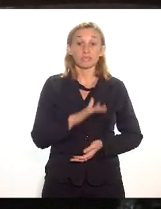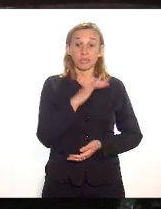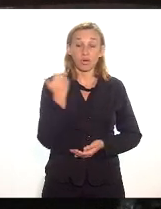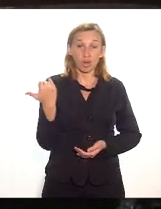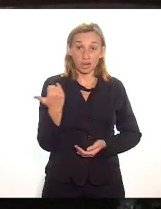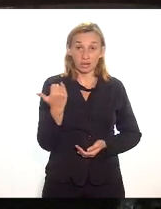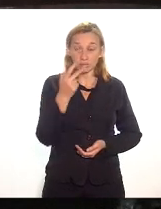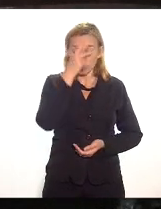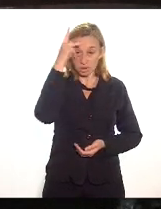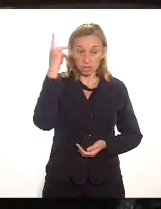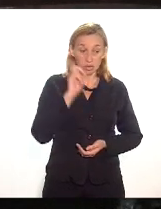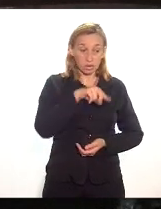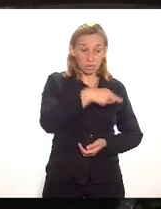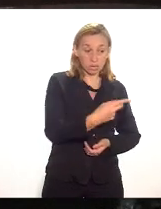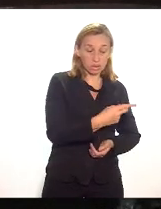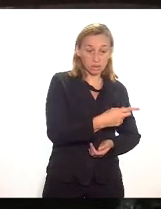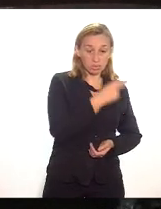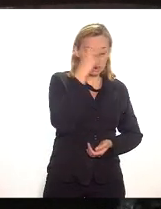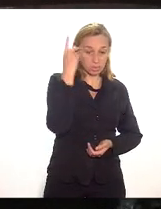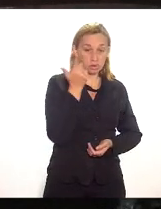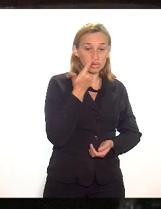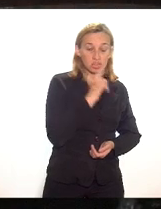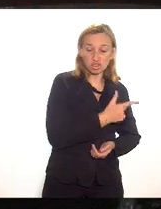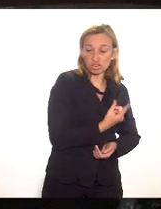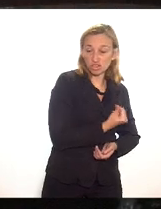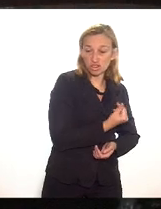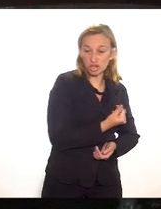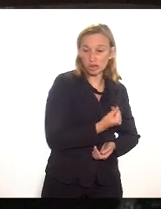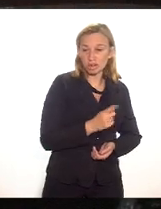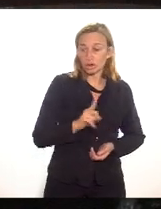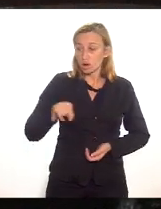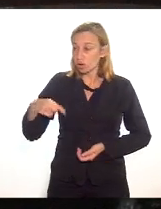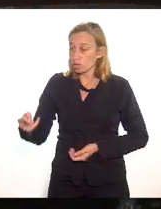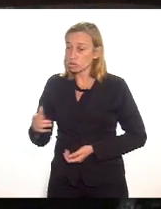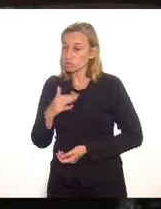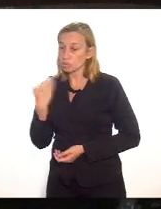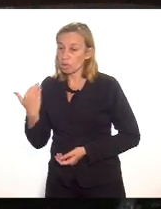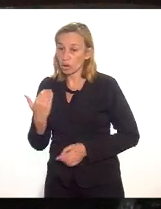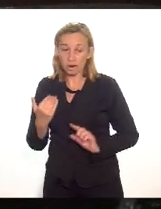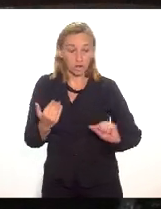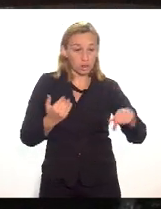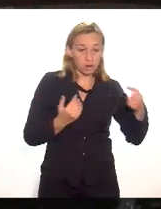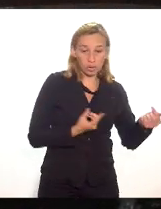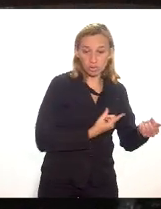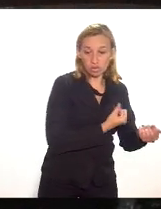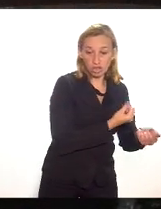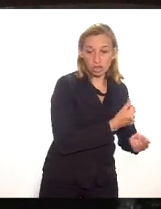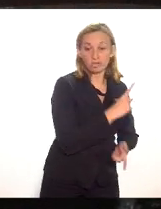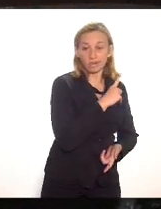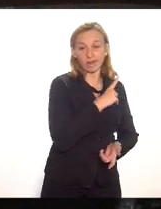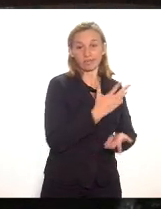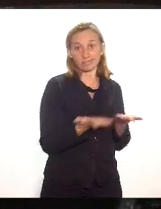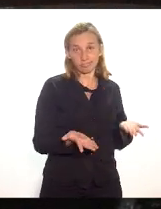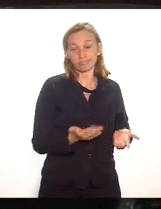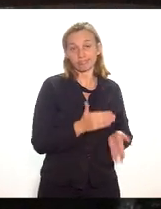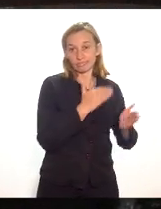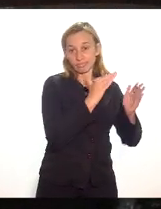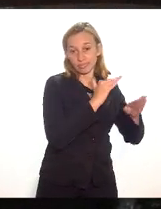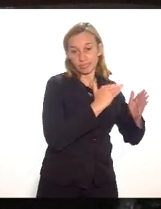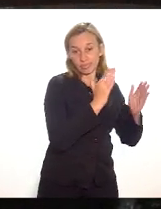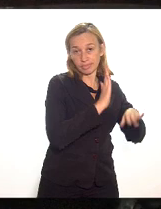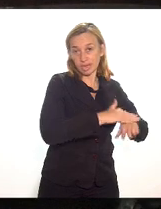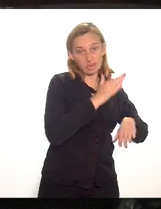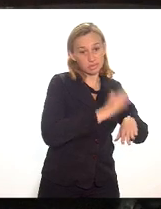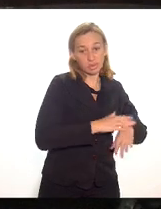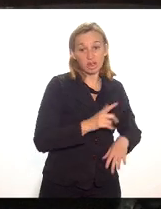e tem gente lucrando com isso. Está morrendo gente e tem gente ganhando muito dinheiro com isso.